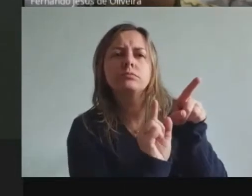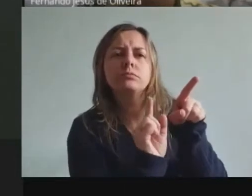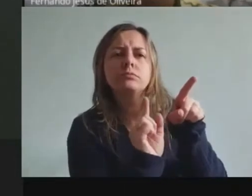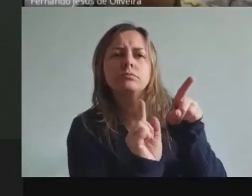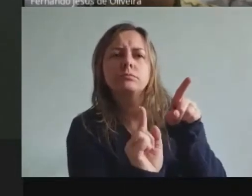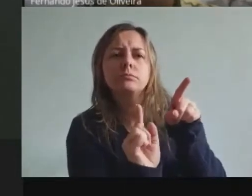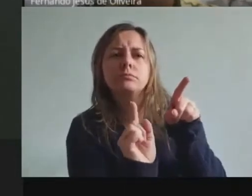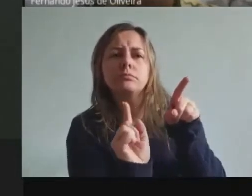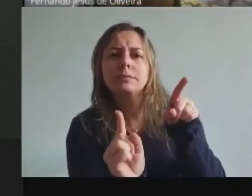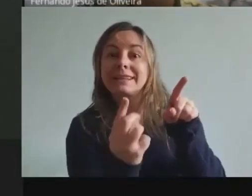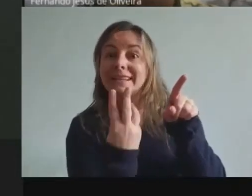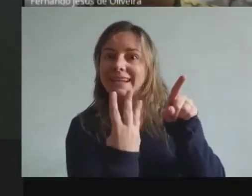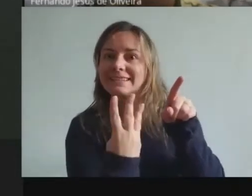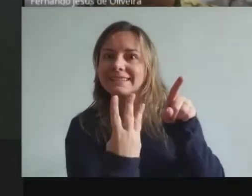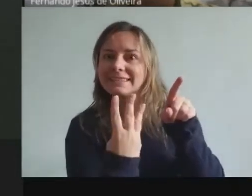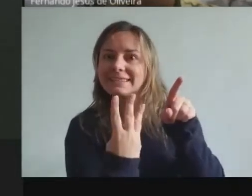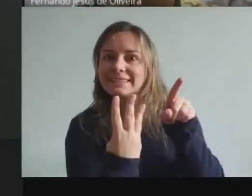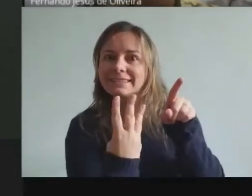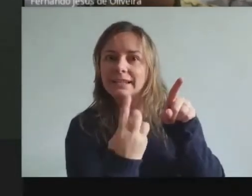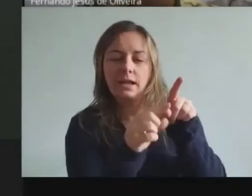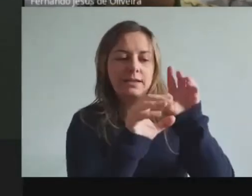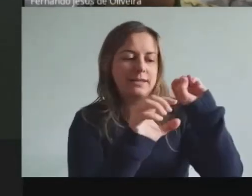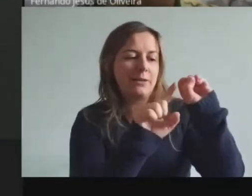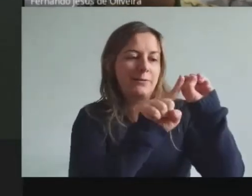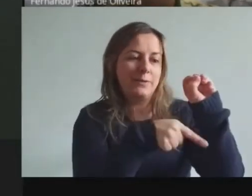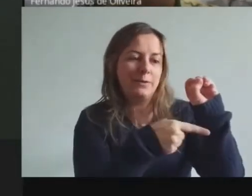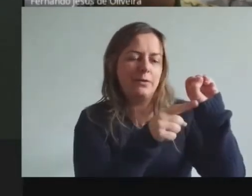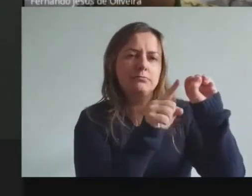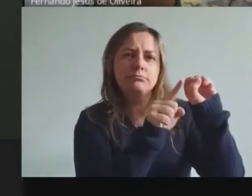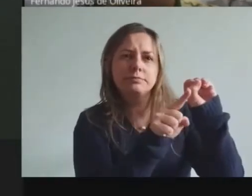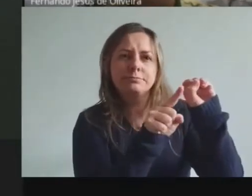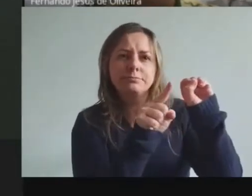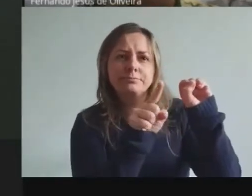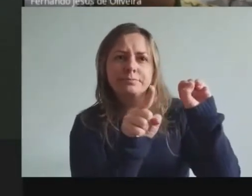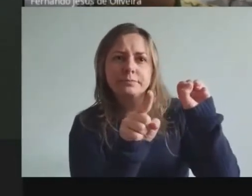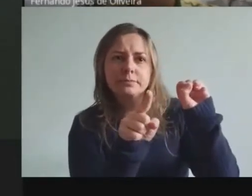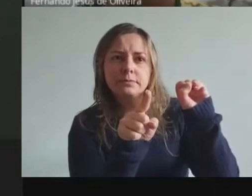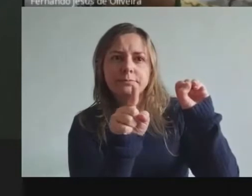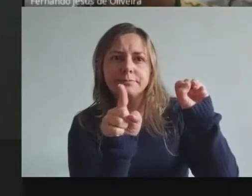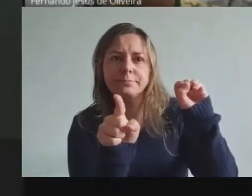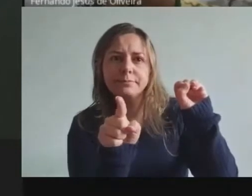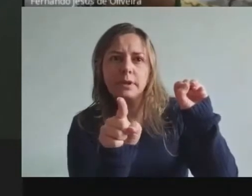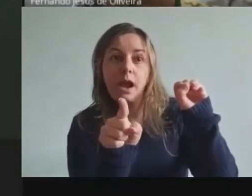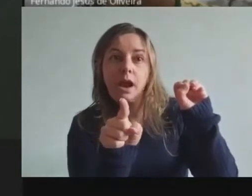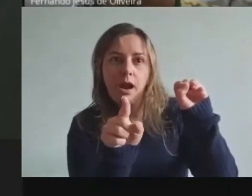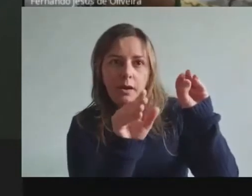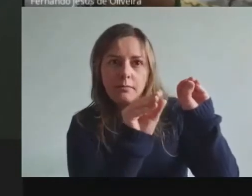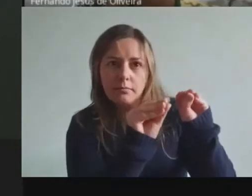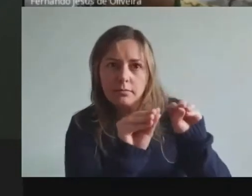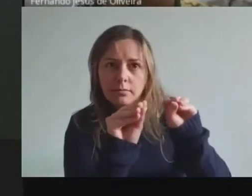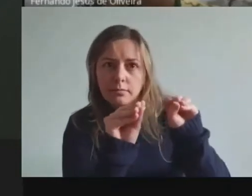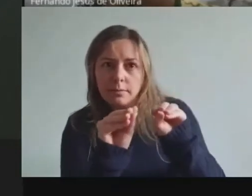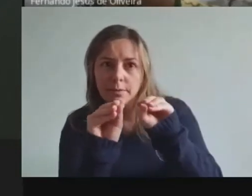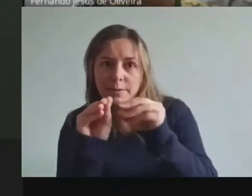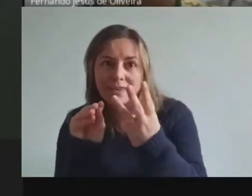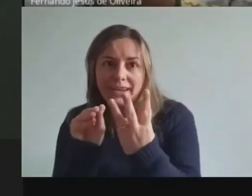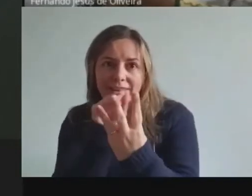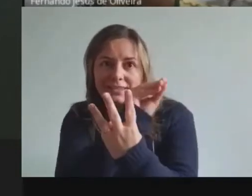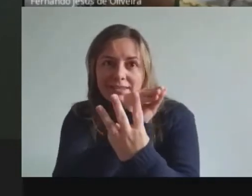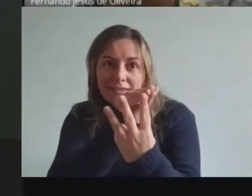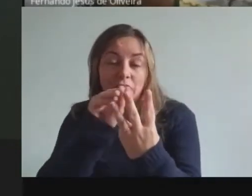casas. 3 casas, mas foi para a direita. Então, diminui o expoente. 18 menos 3,